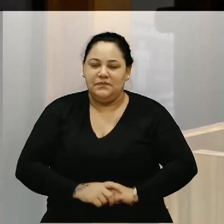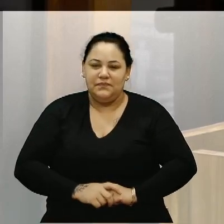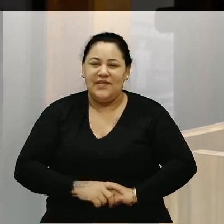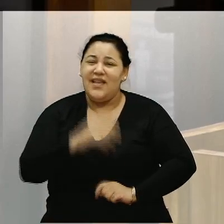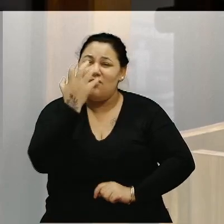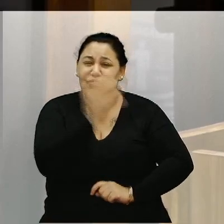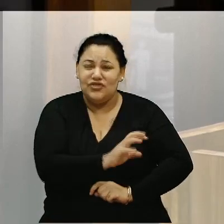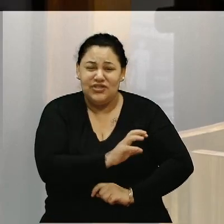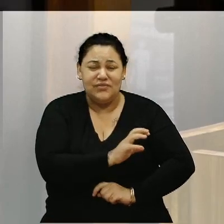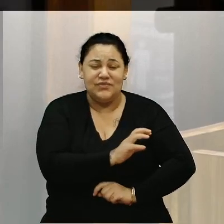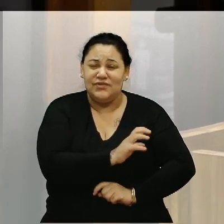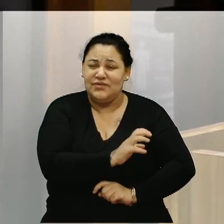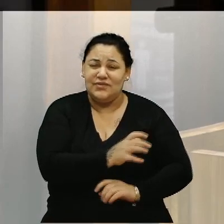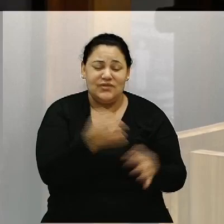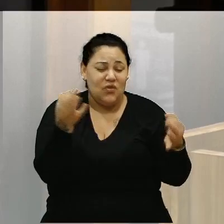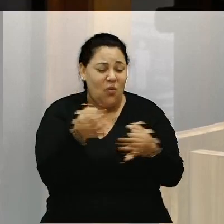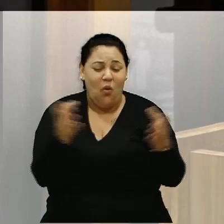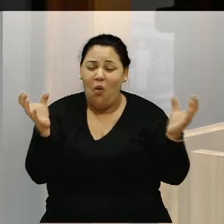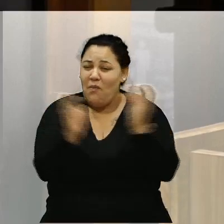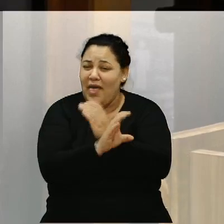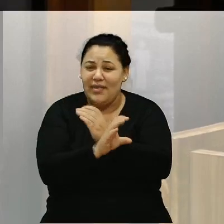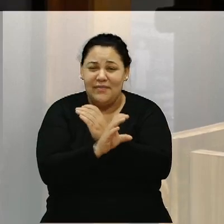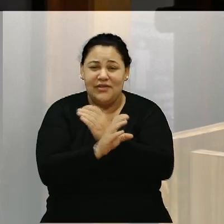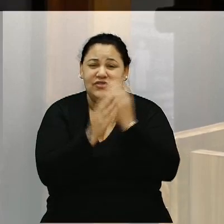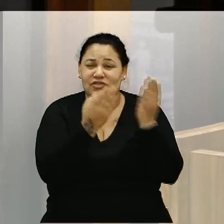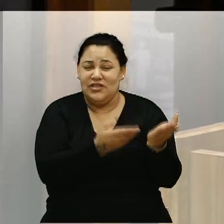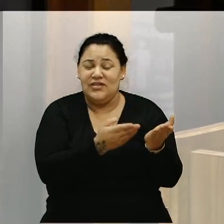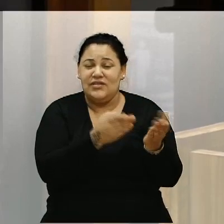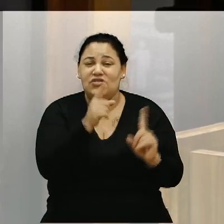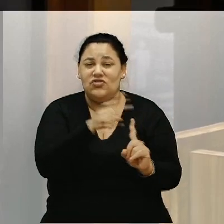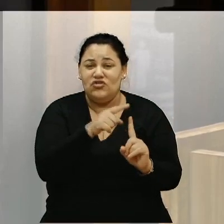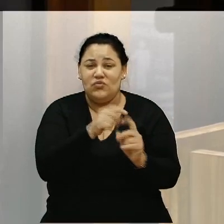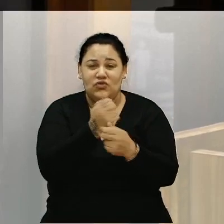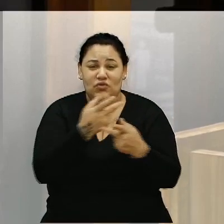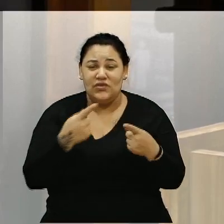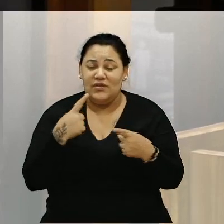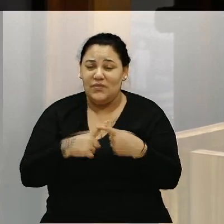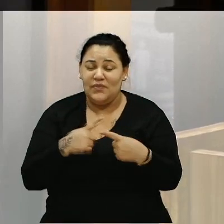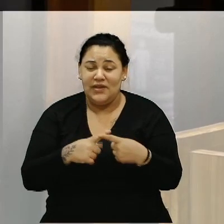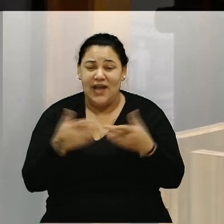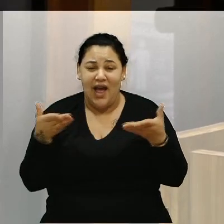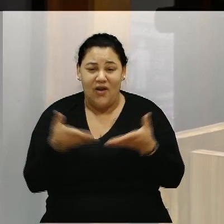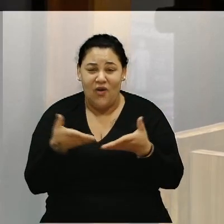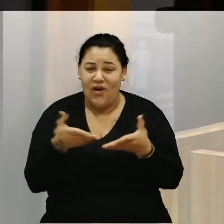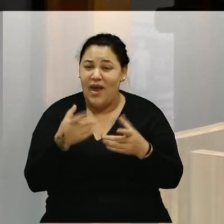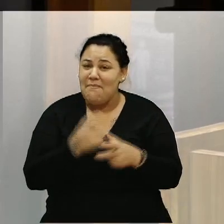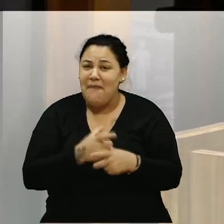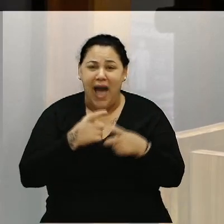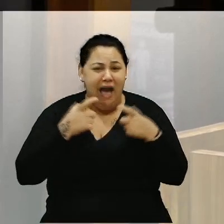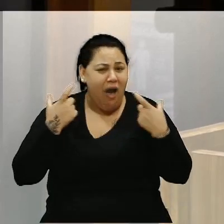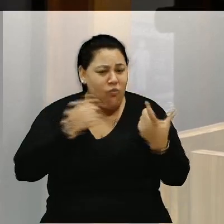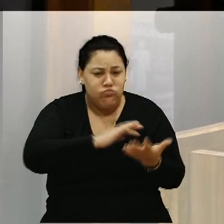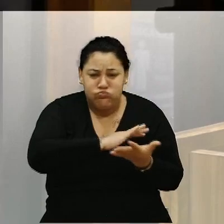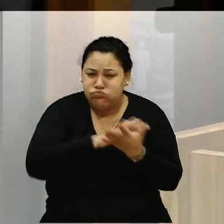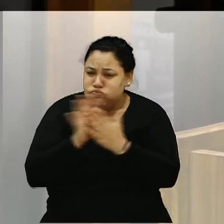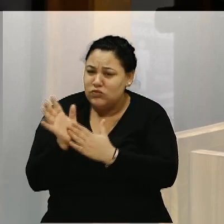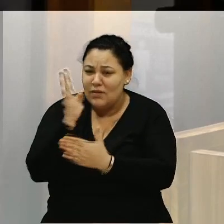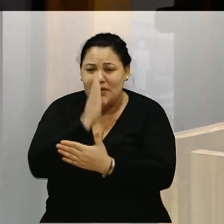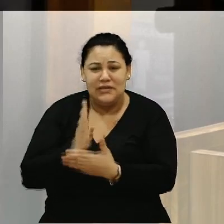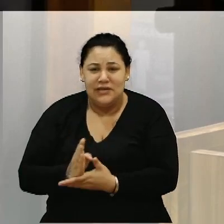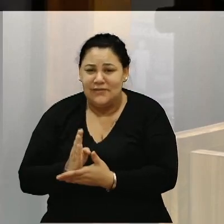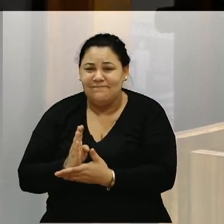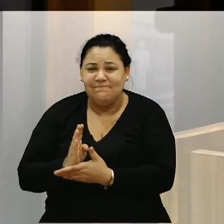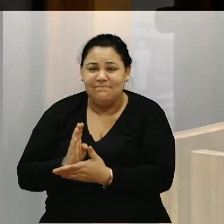Repudiamos veementemente essa postura, pois diante da maior catástrofe da história brasileira que assola o povo gaúcho e que